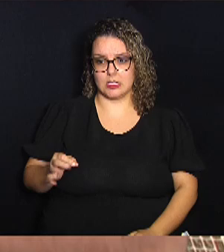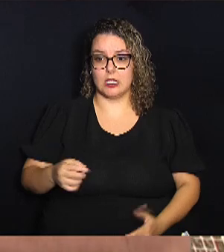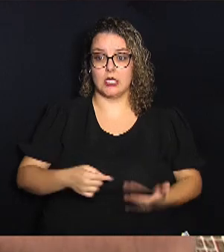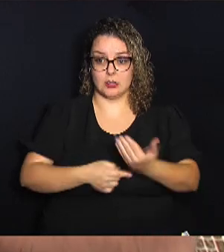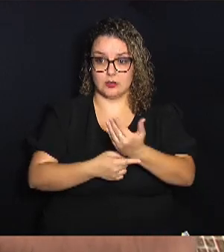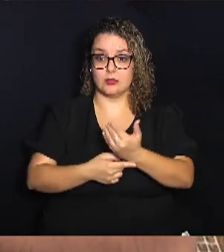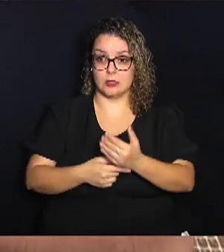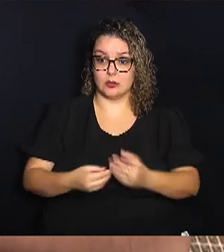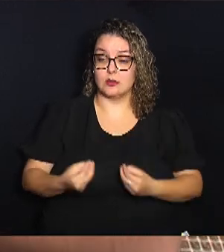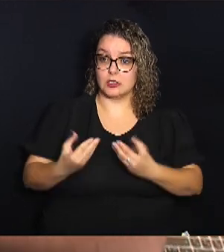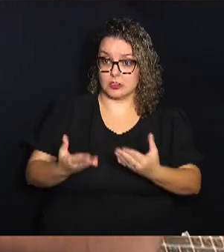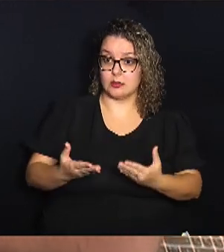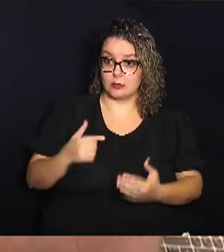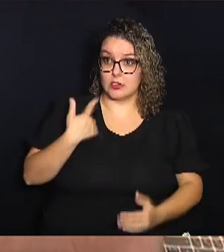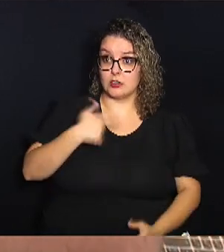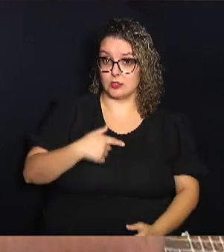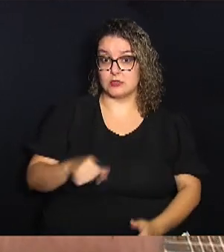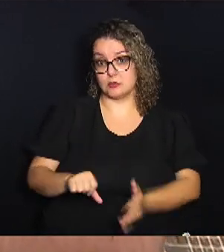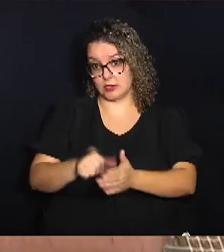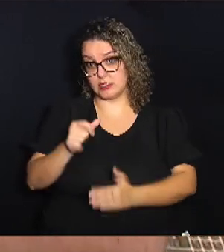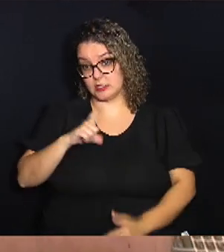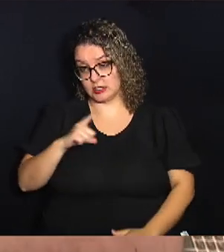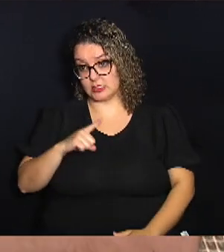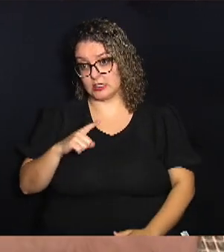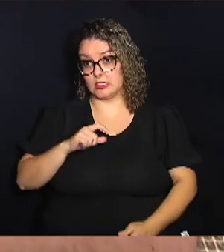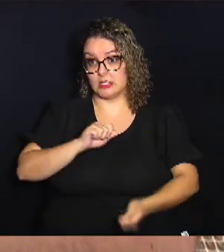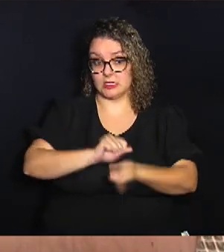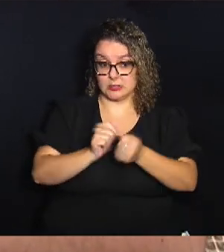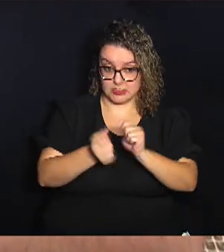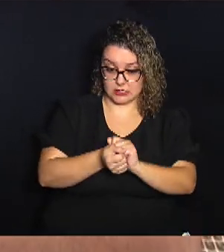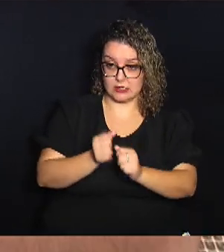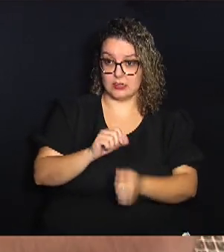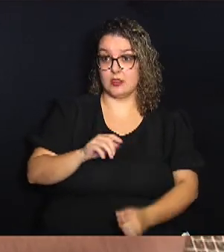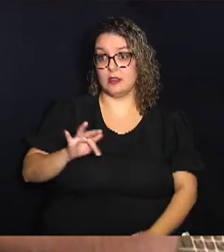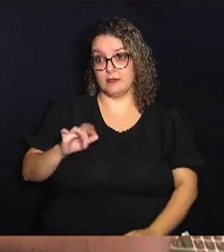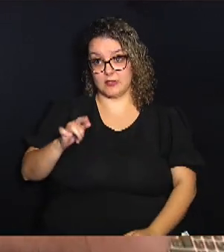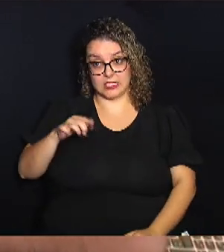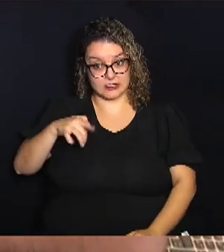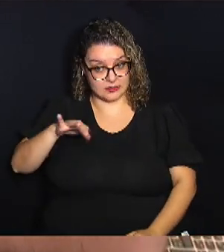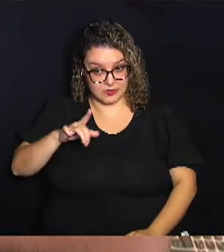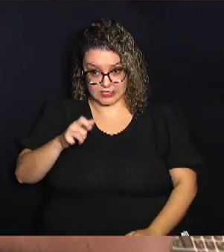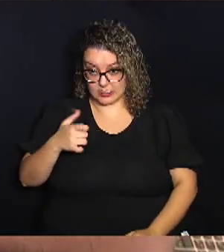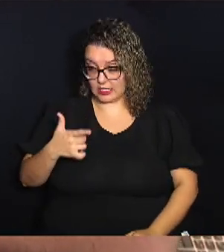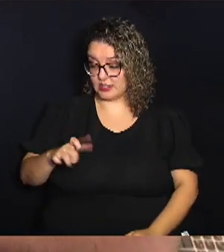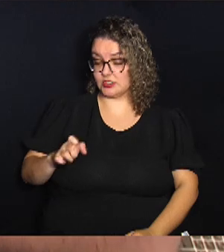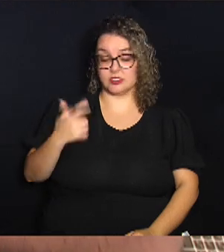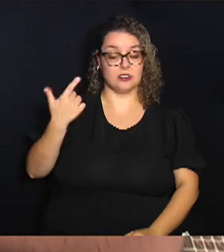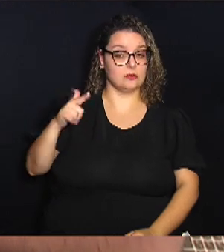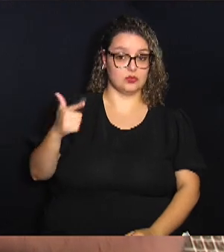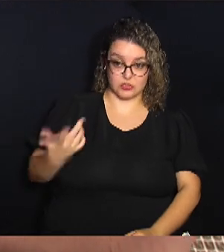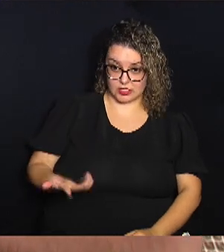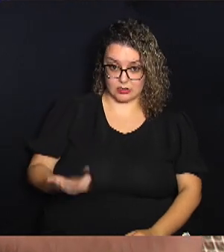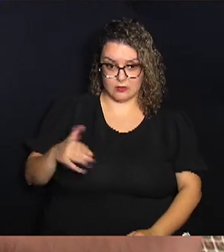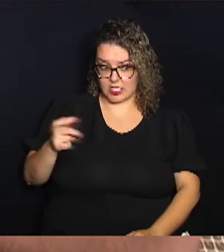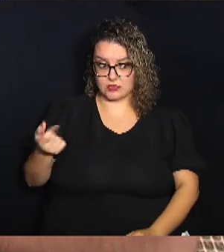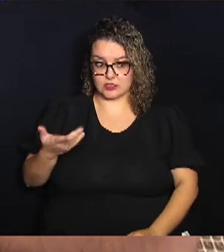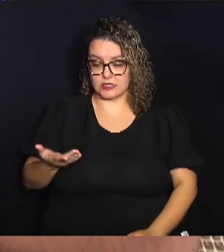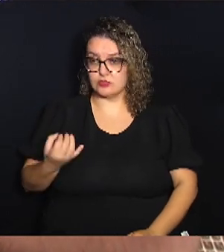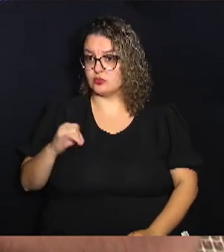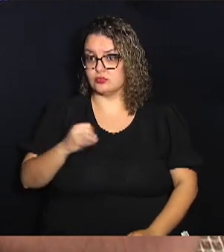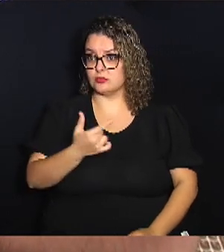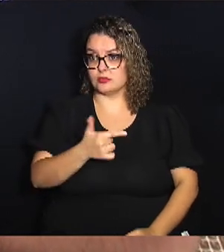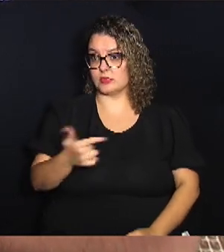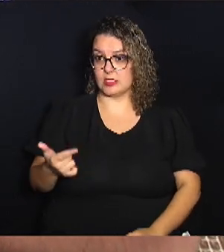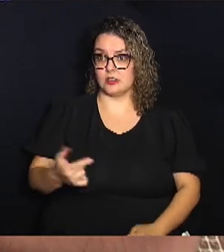tecnologia proporcionou que a gente pudesse, primeiro, ter esse nível de flexibilidade que antes a gente não tinha. E mais do que isso, sem esse nível de tecnologia,